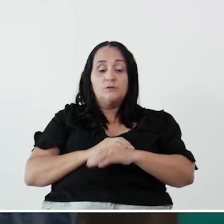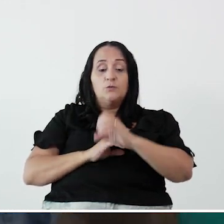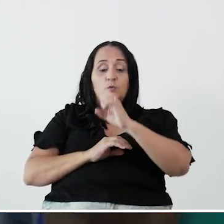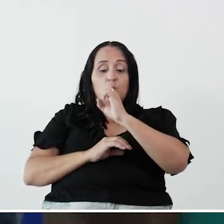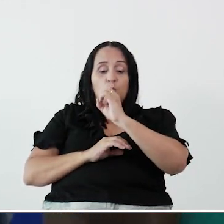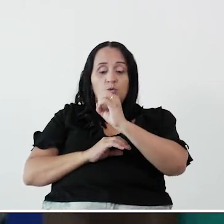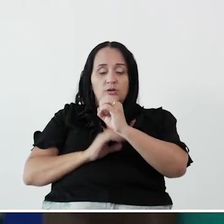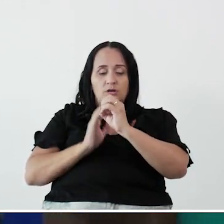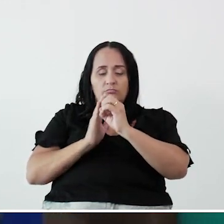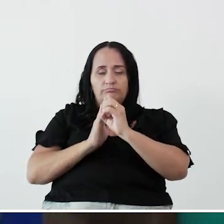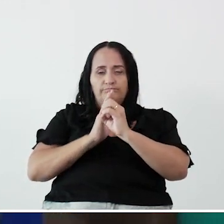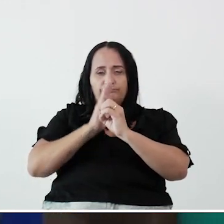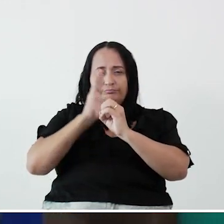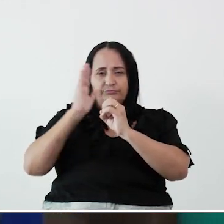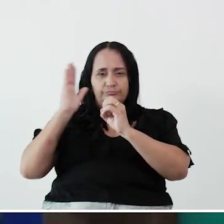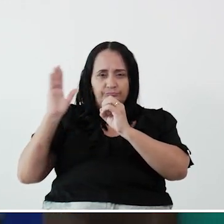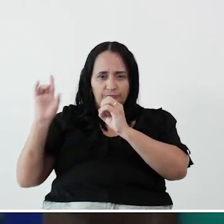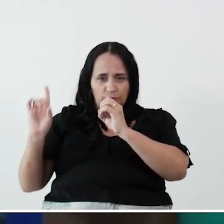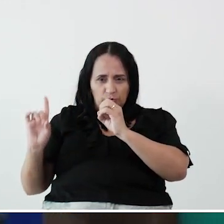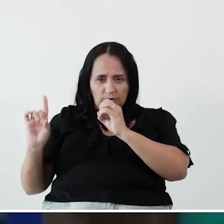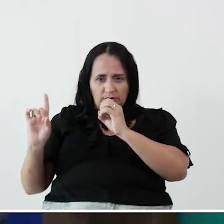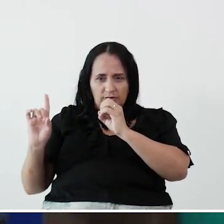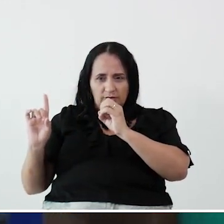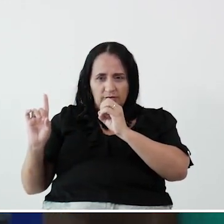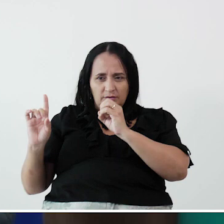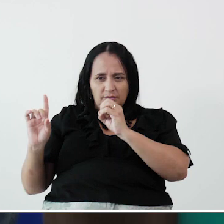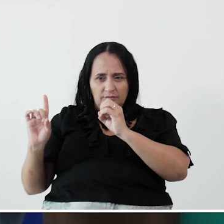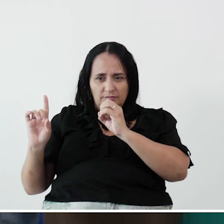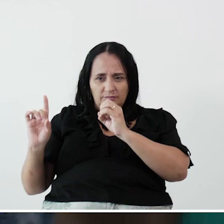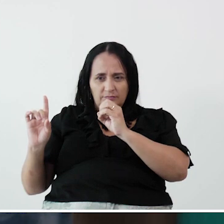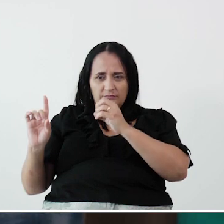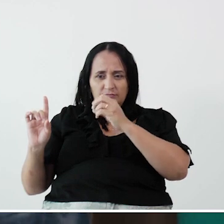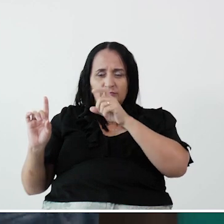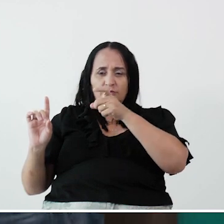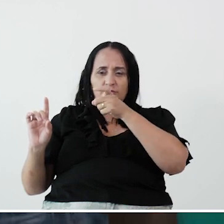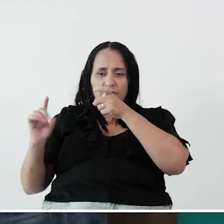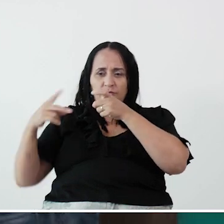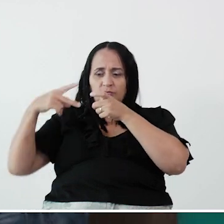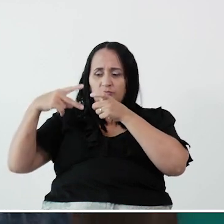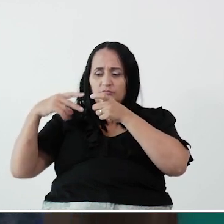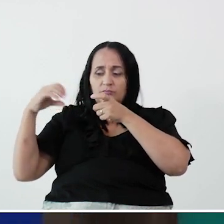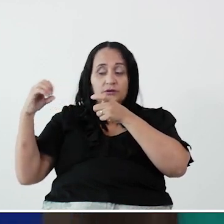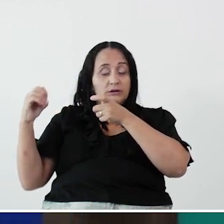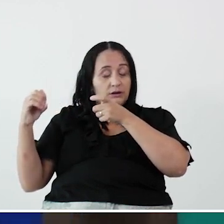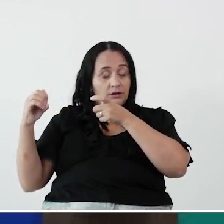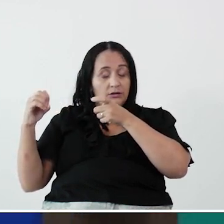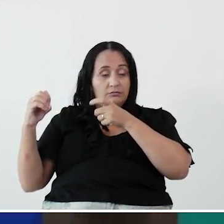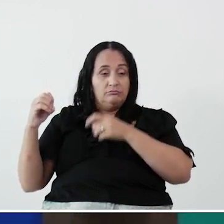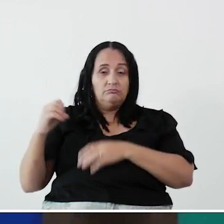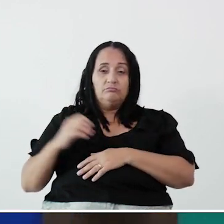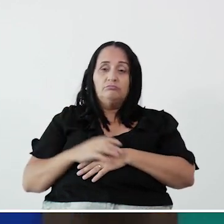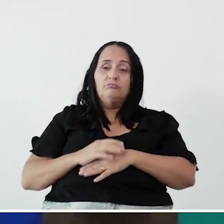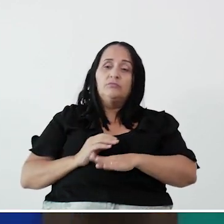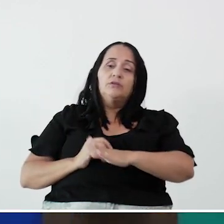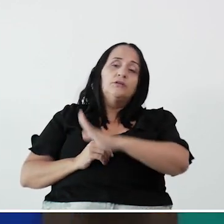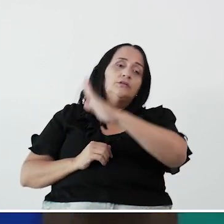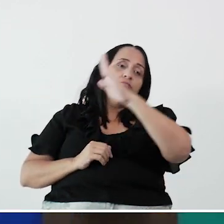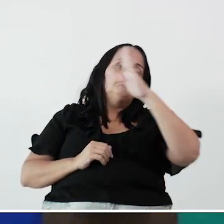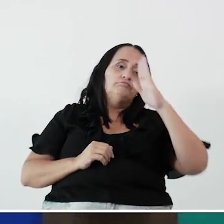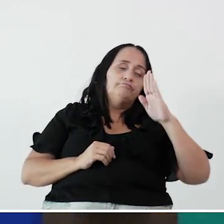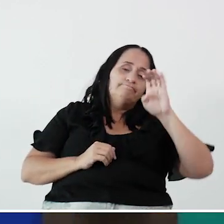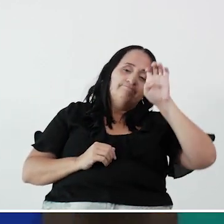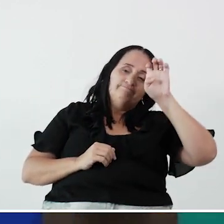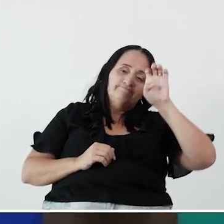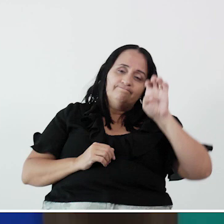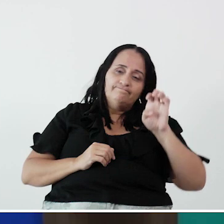de 0, nós dissemos que é um número qualquer positivo. E todo número que está à esquerda de